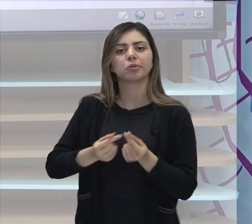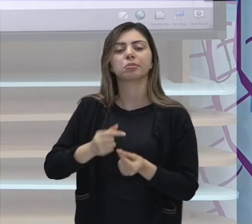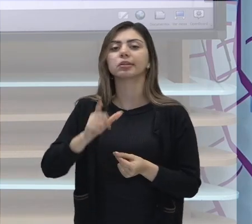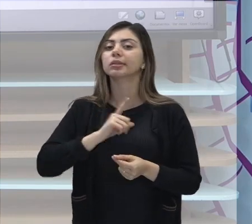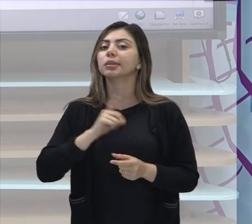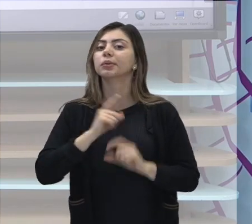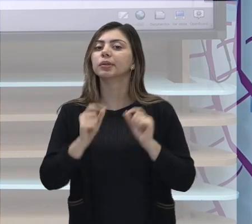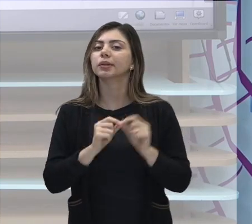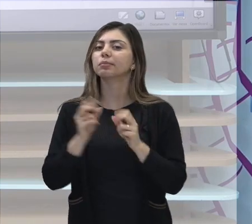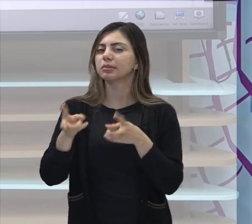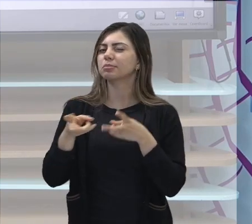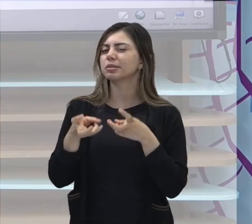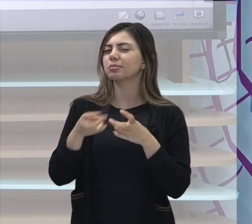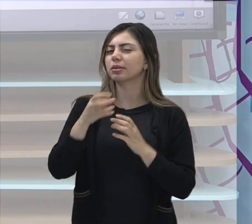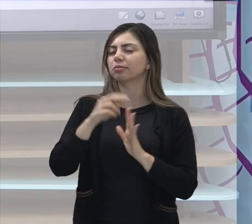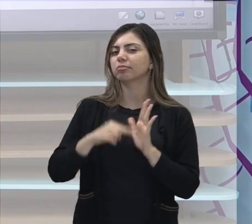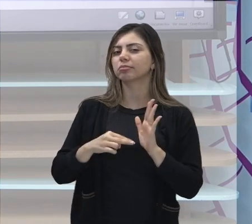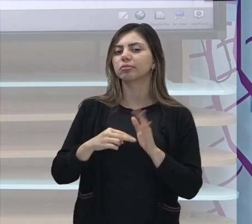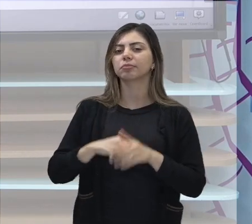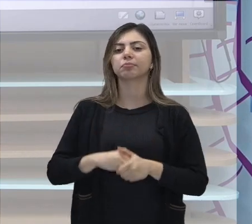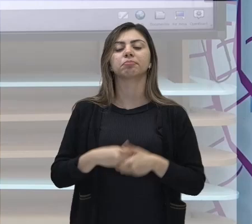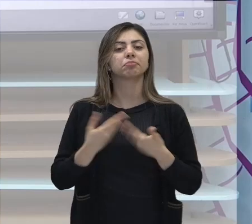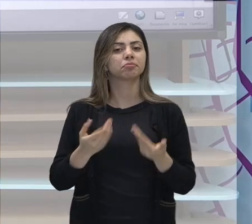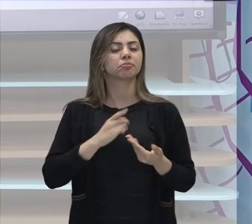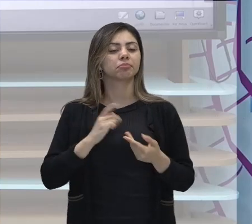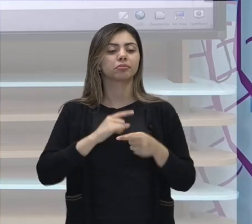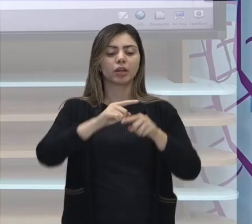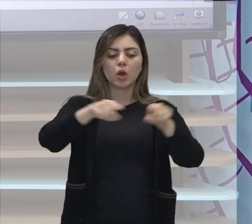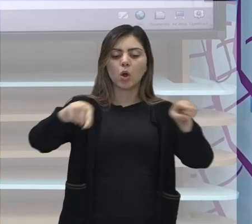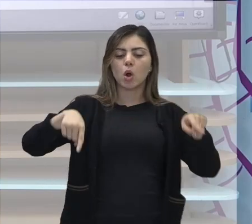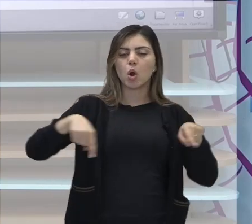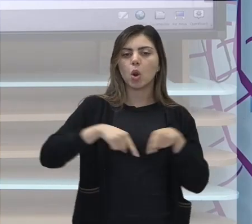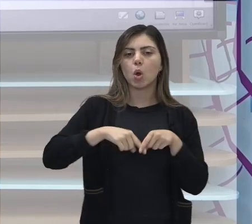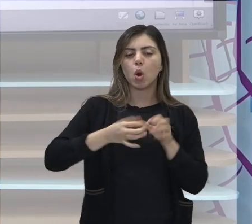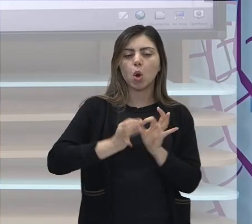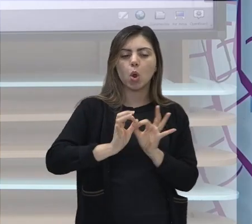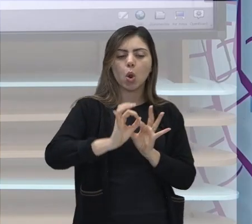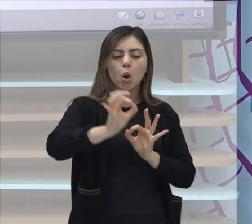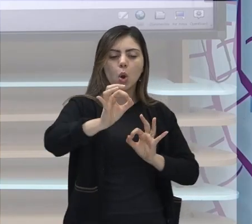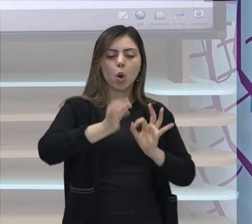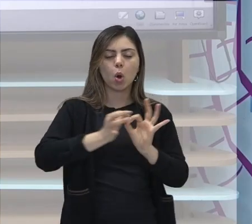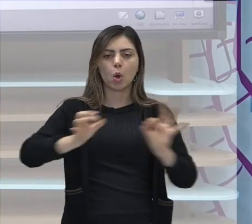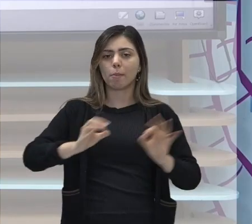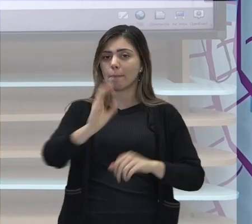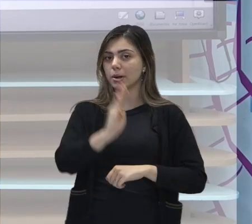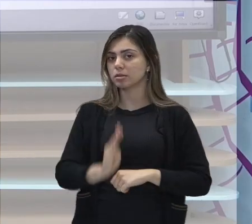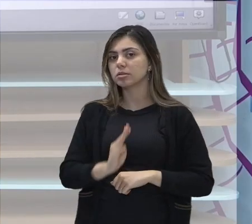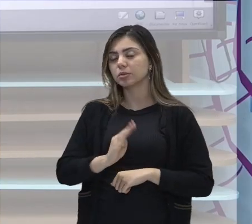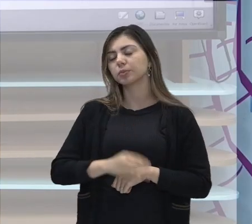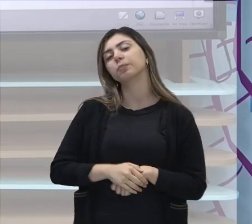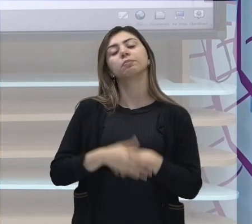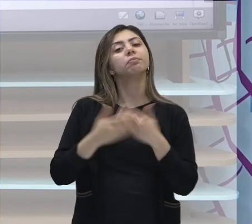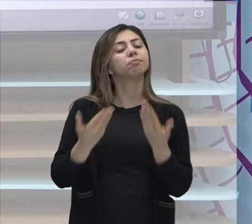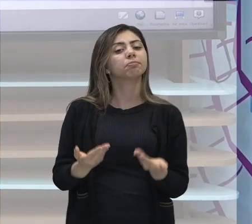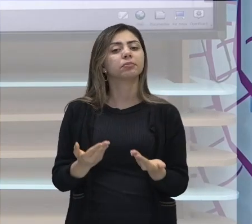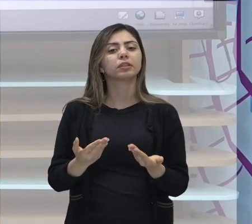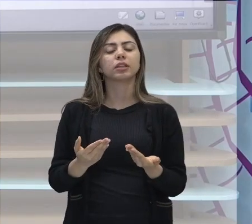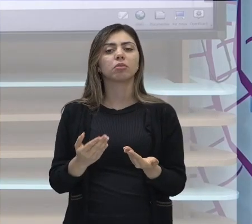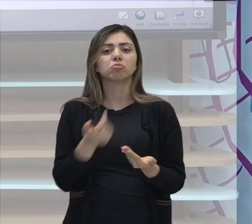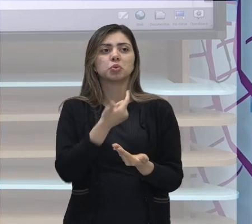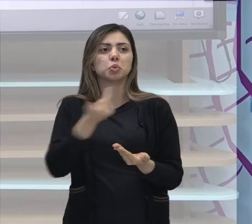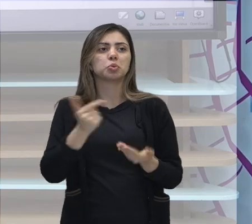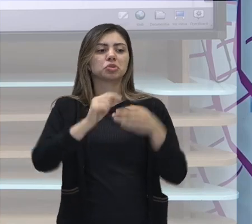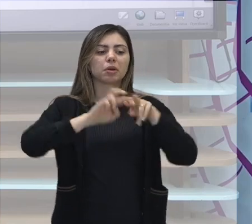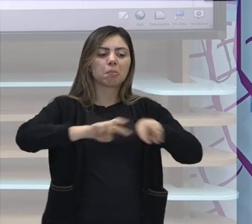quê? Um território vastíssimo, que é o território brasileiro, na qual não era